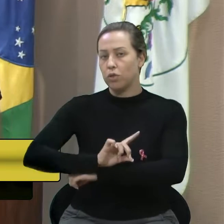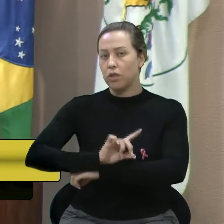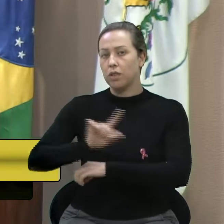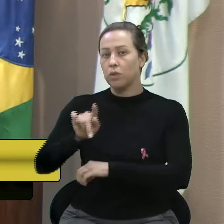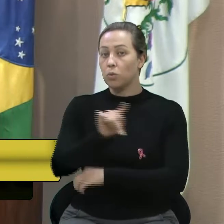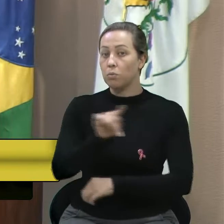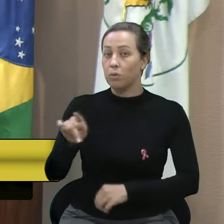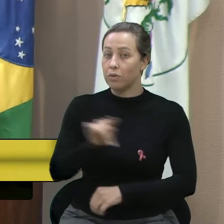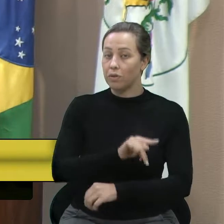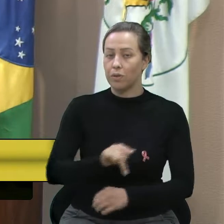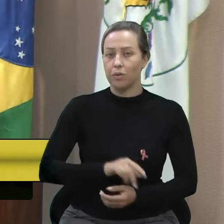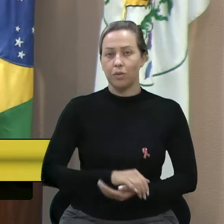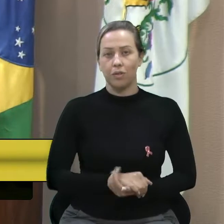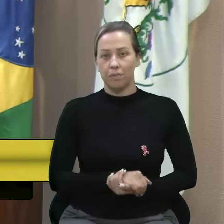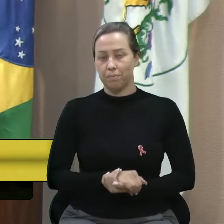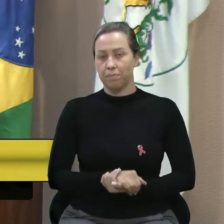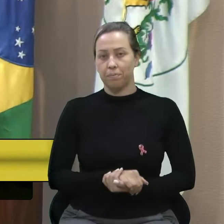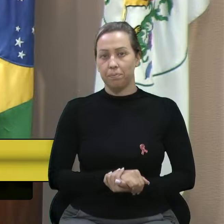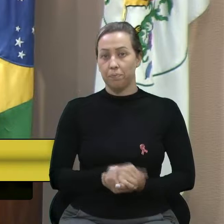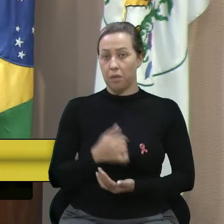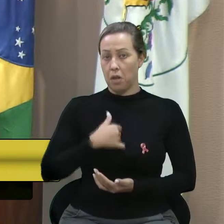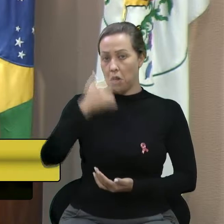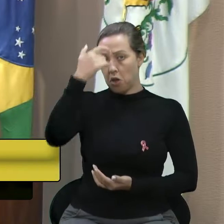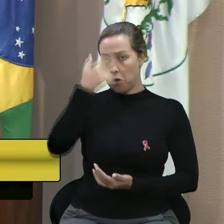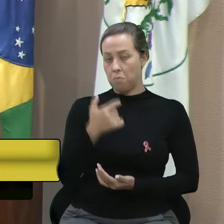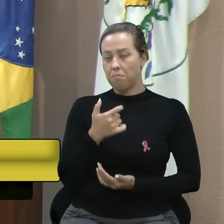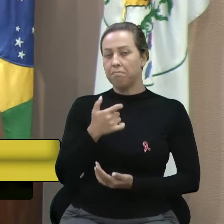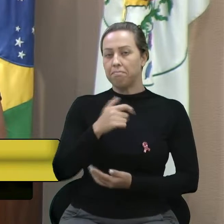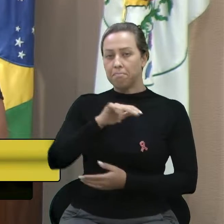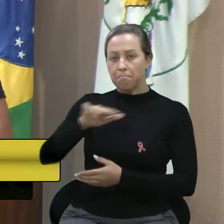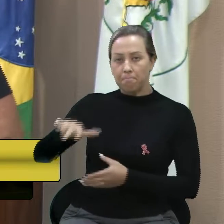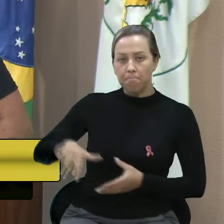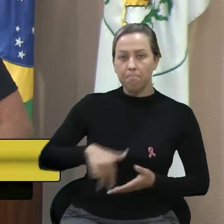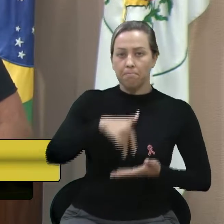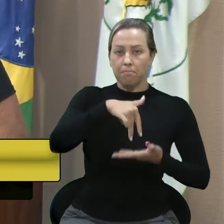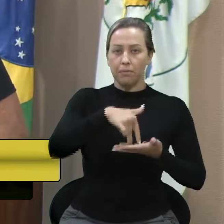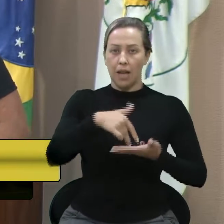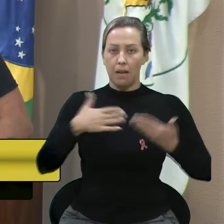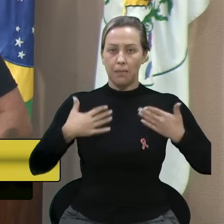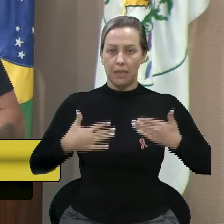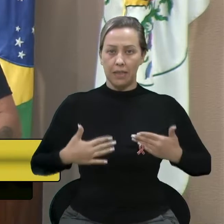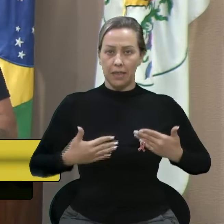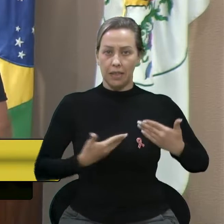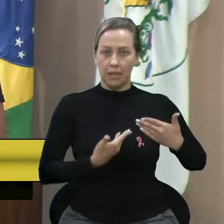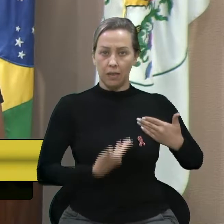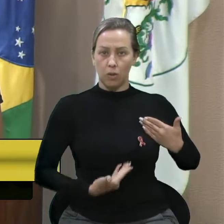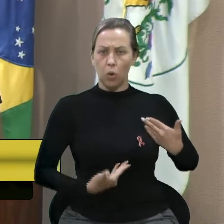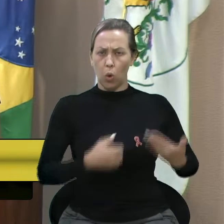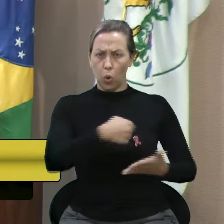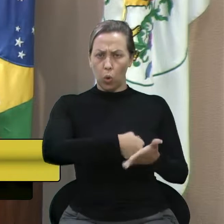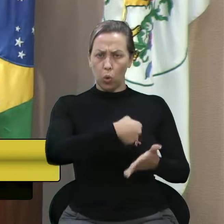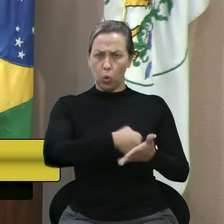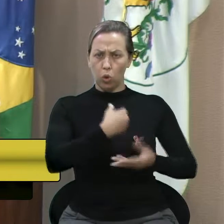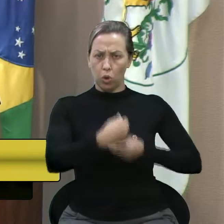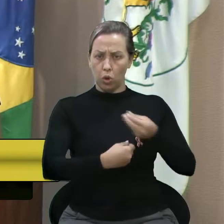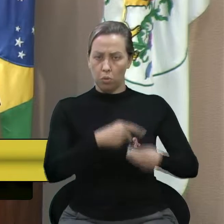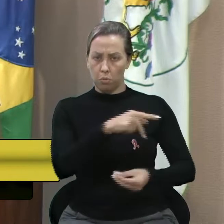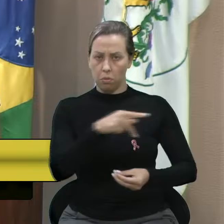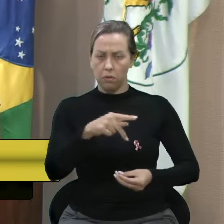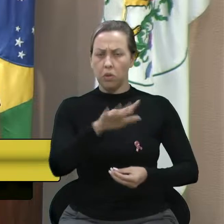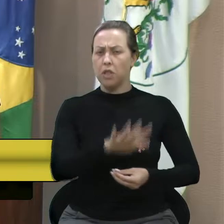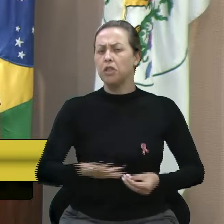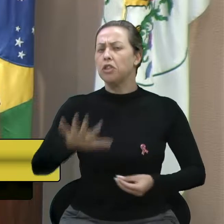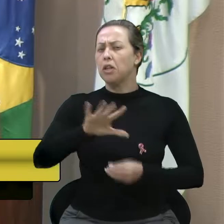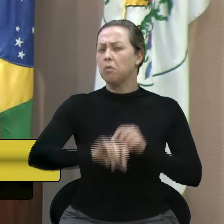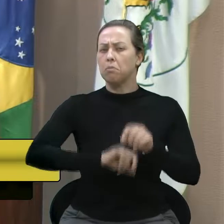dos professores. E eu vim hoje, com essa camiseta aqui, Lute como um professor, que em geral é o que